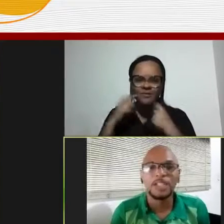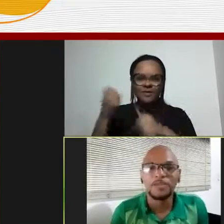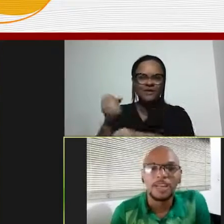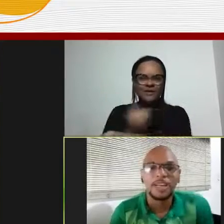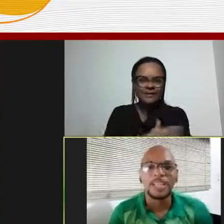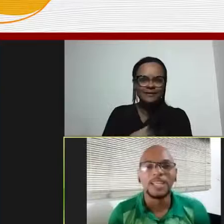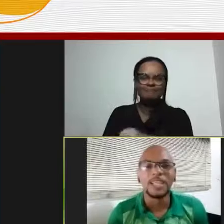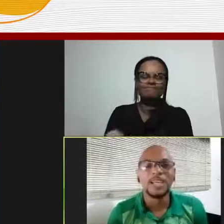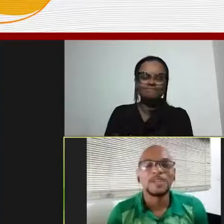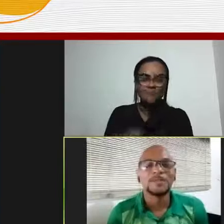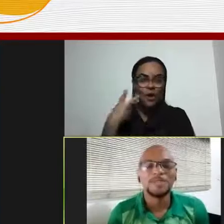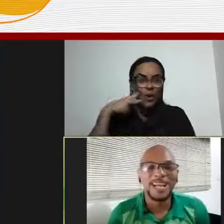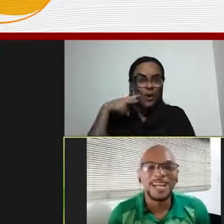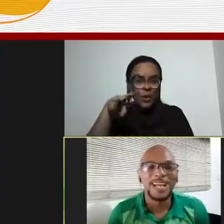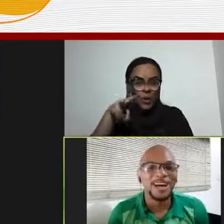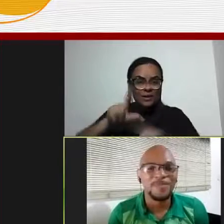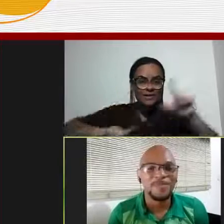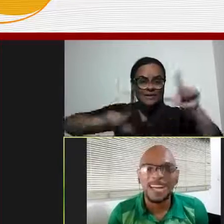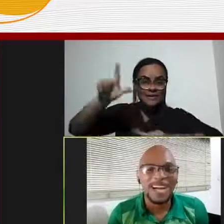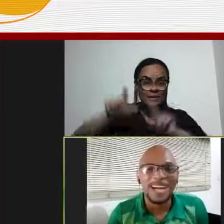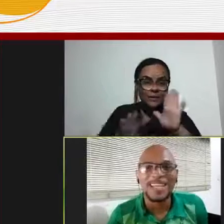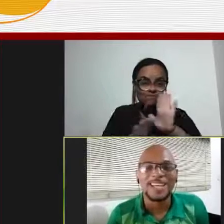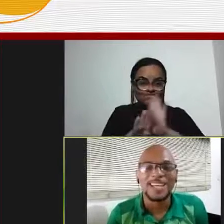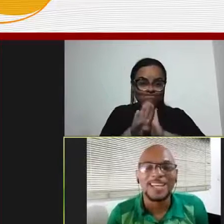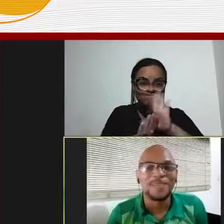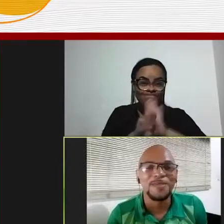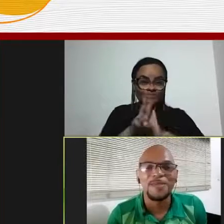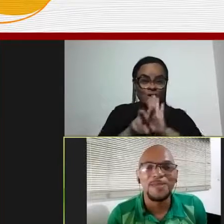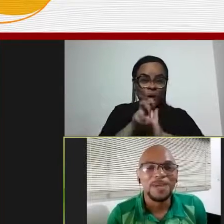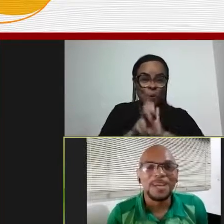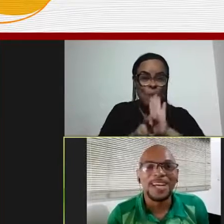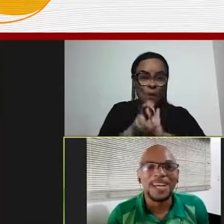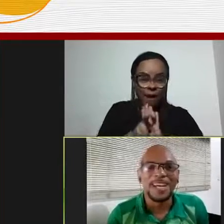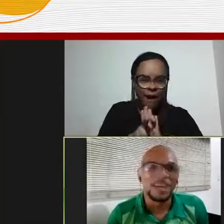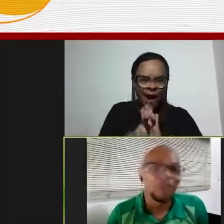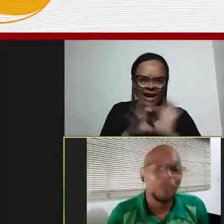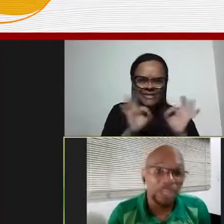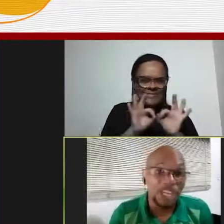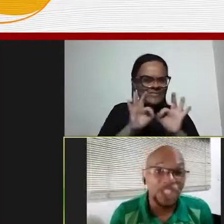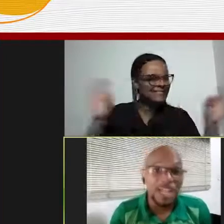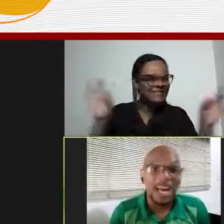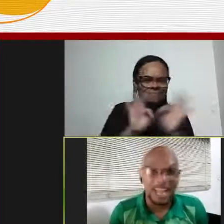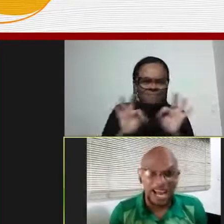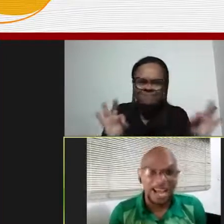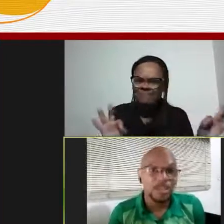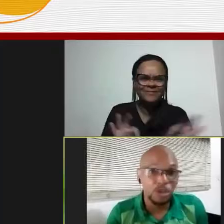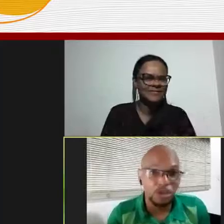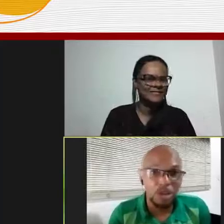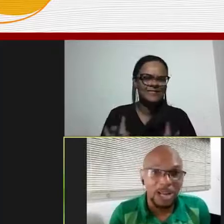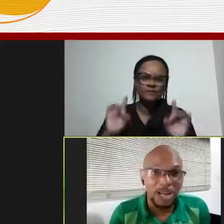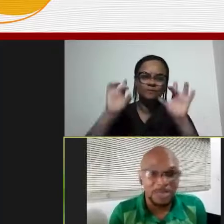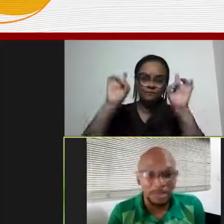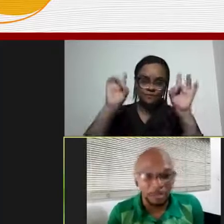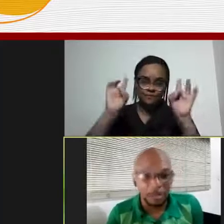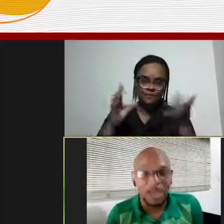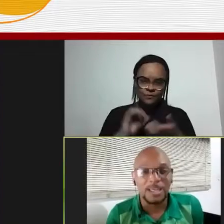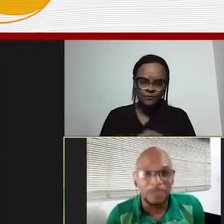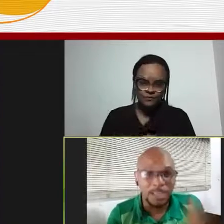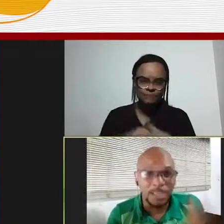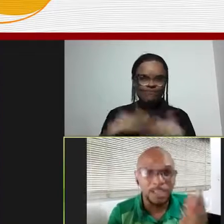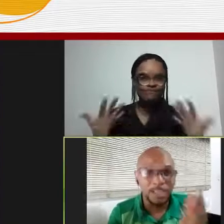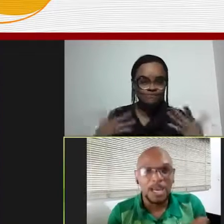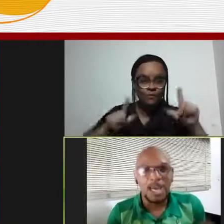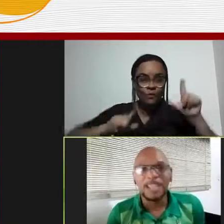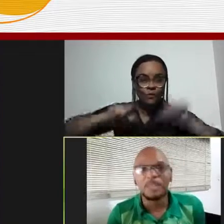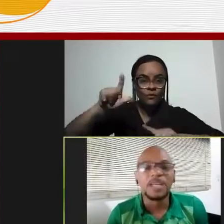me emocionei te vendo ali, subindo aquela rampa, falei, cara, é incrível, eu poderia estar lá, não estou lá, mas estou aqui,